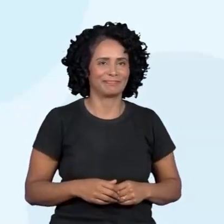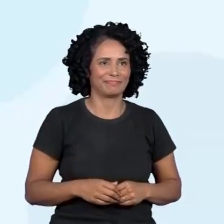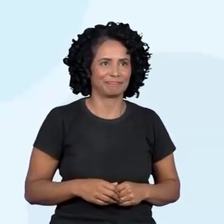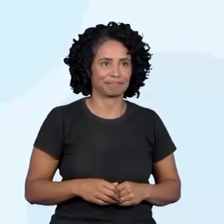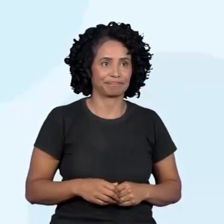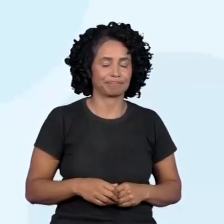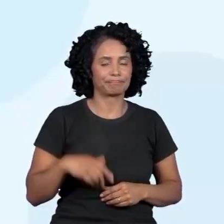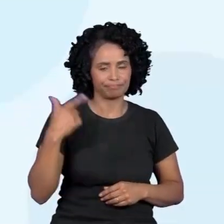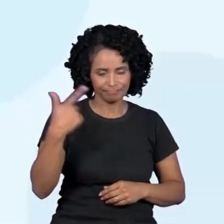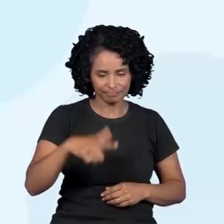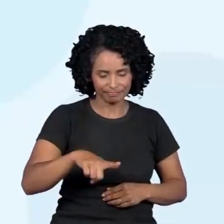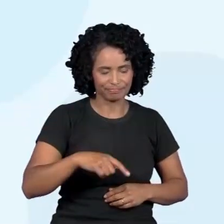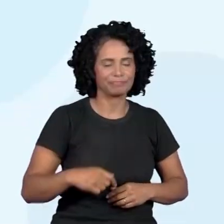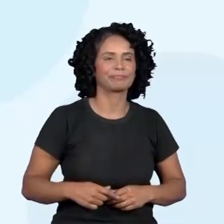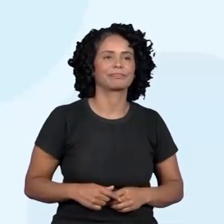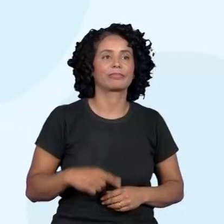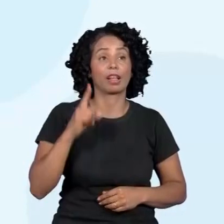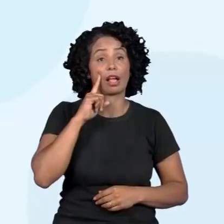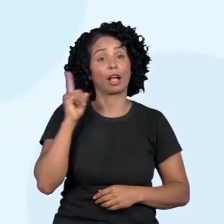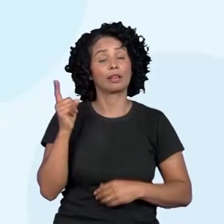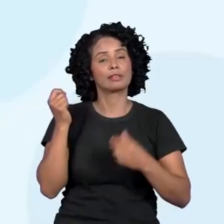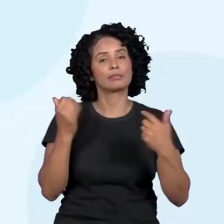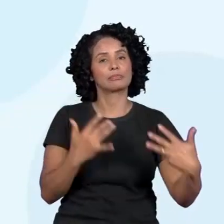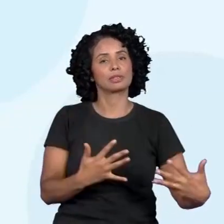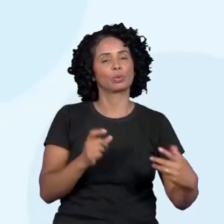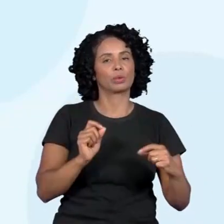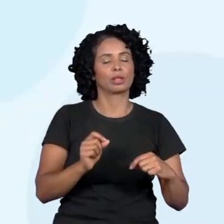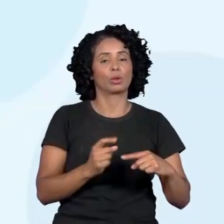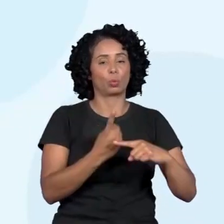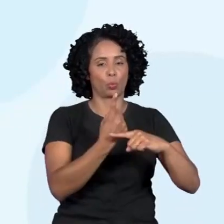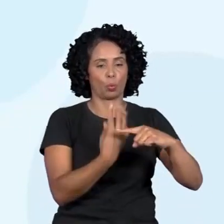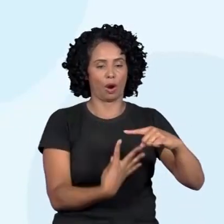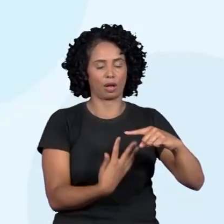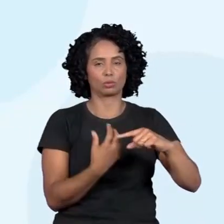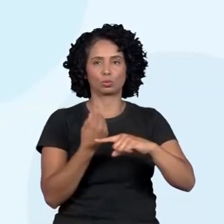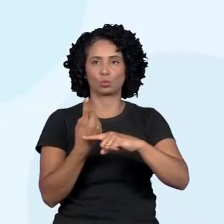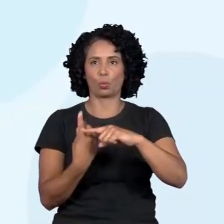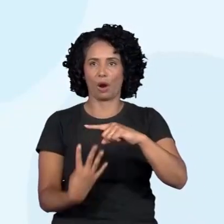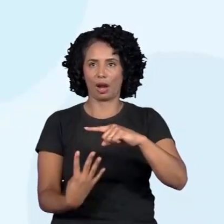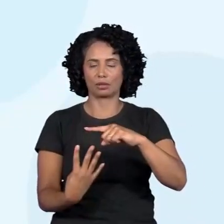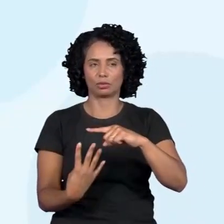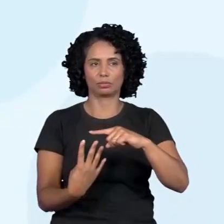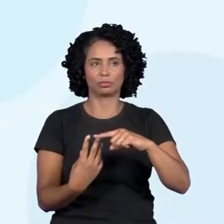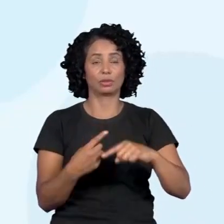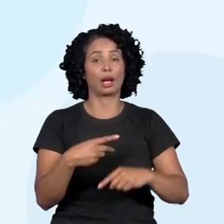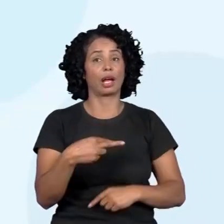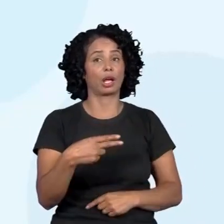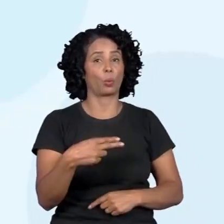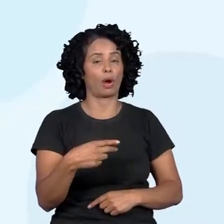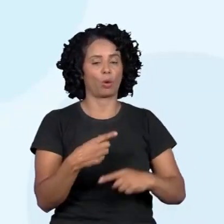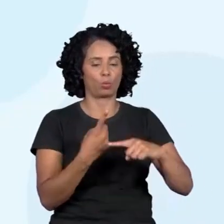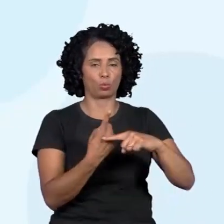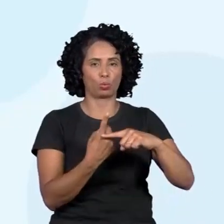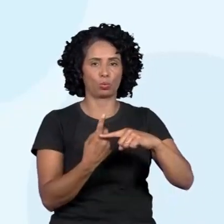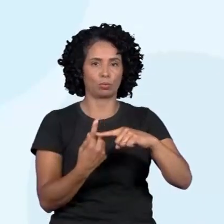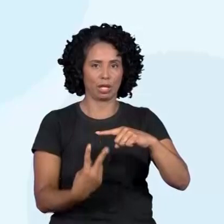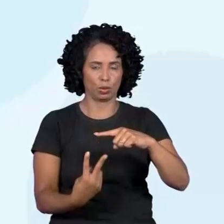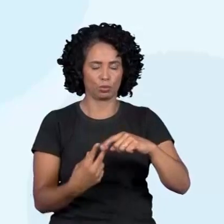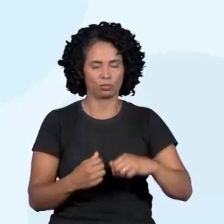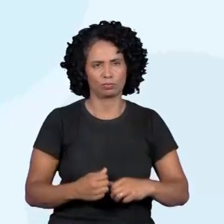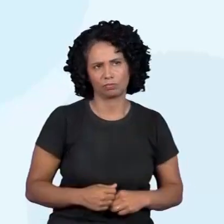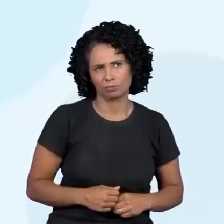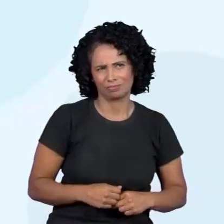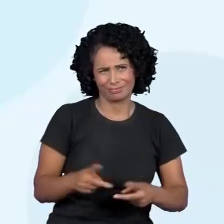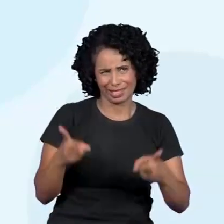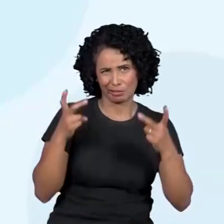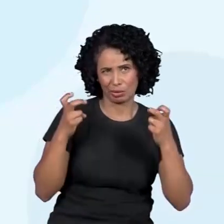2 afirmações aqui. Aqui diz que 1/4 mais 1/4 é igual a 1/2. Observem